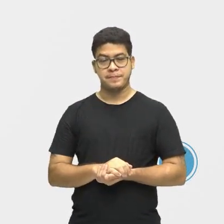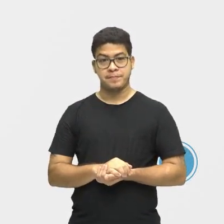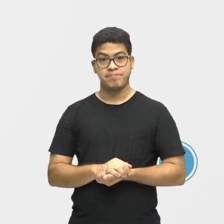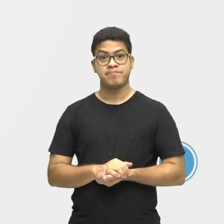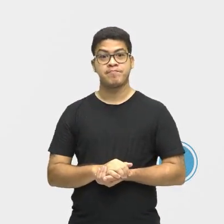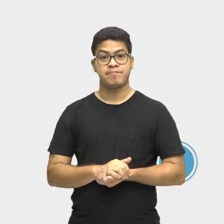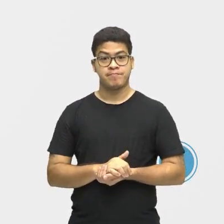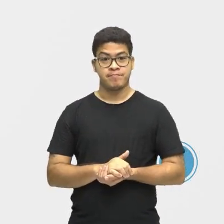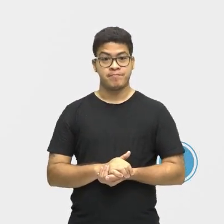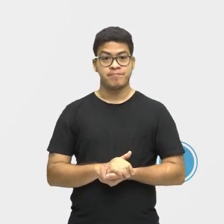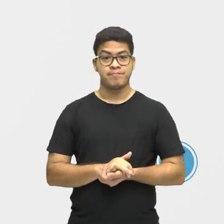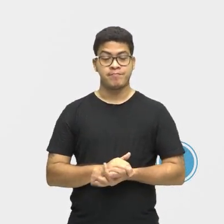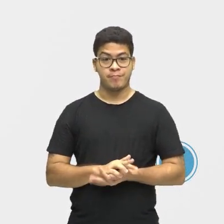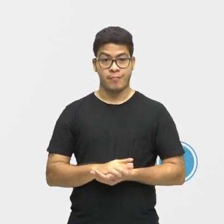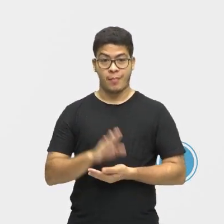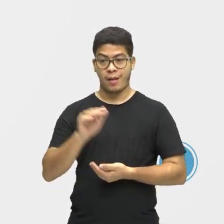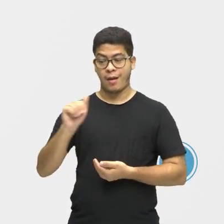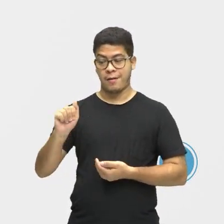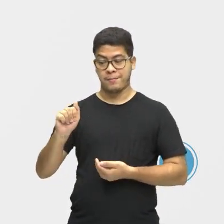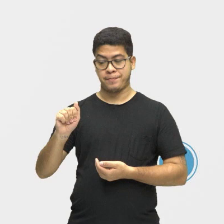Então, letra A.